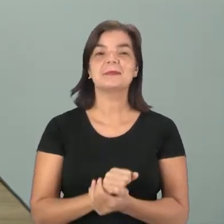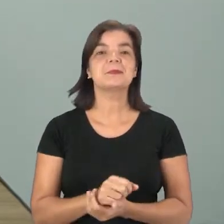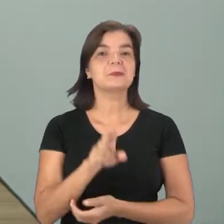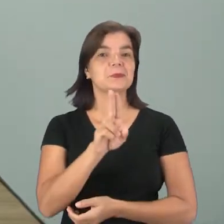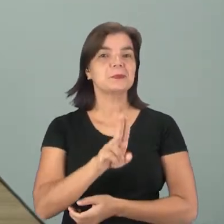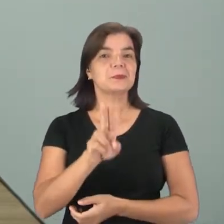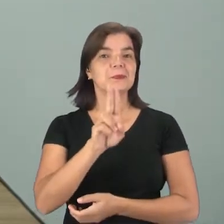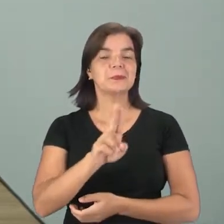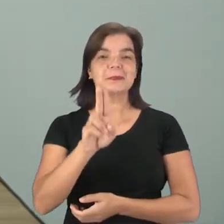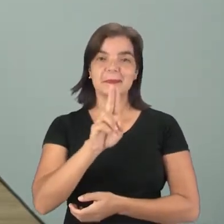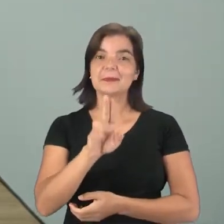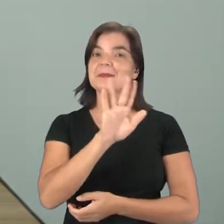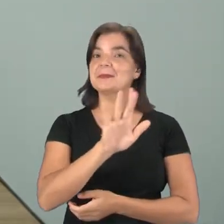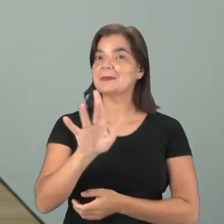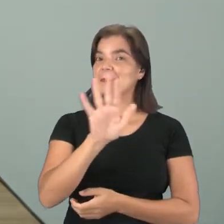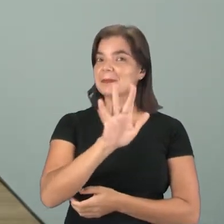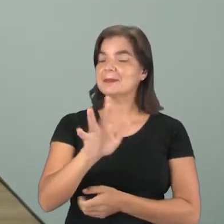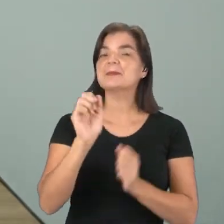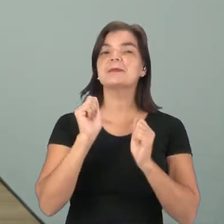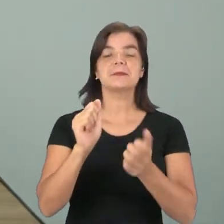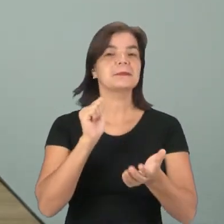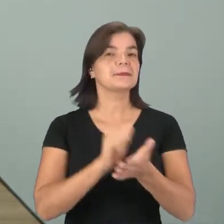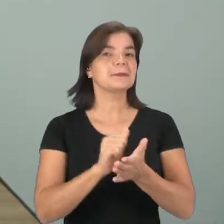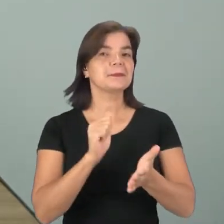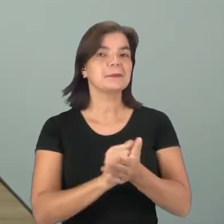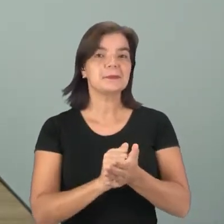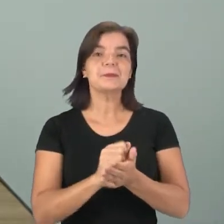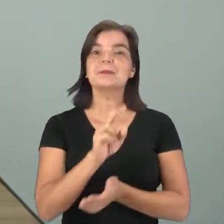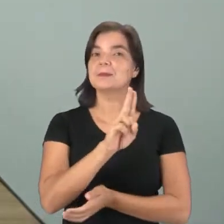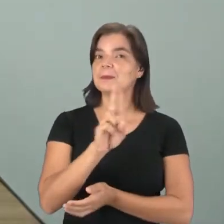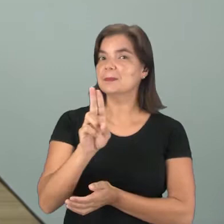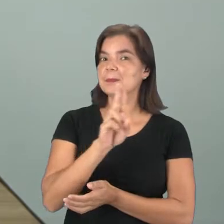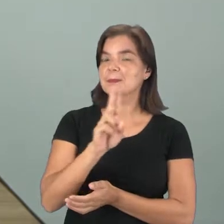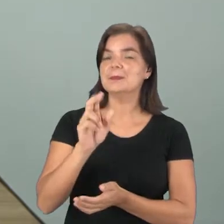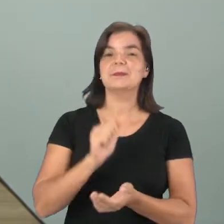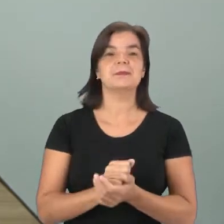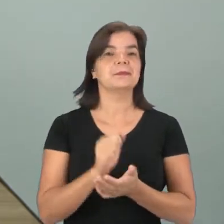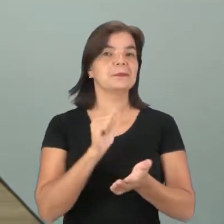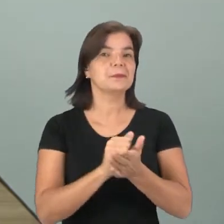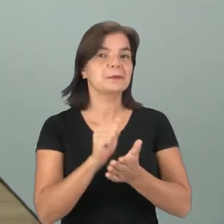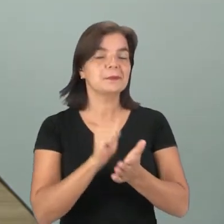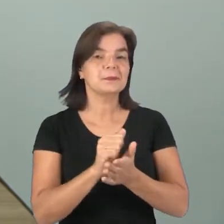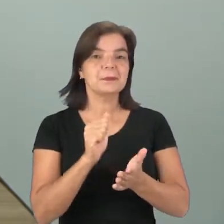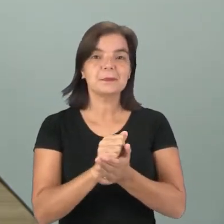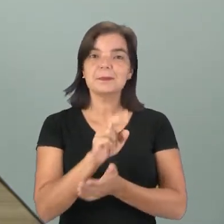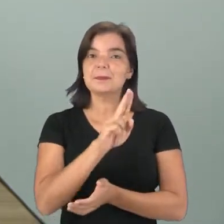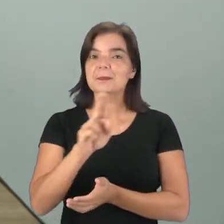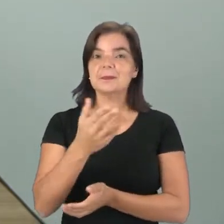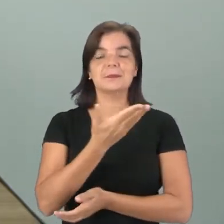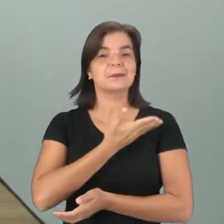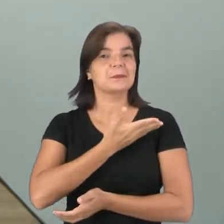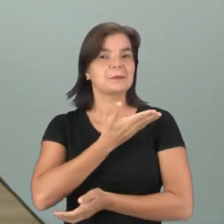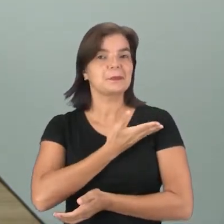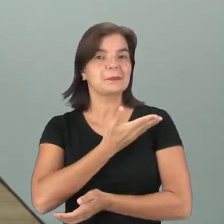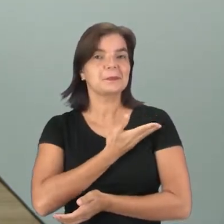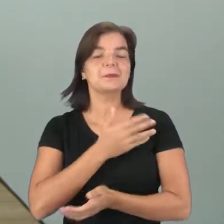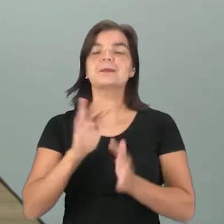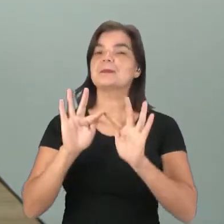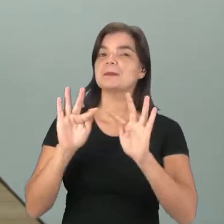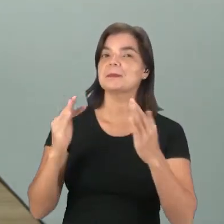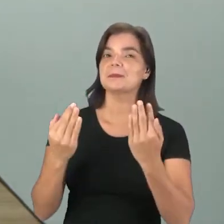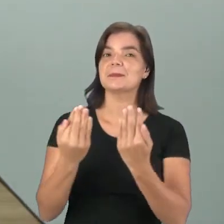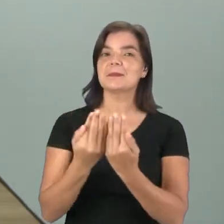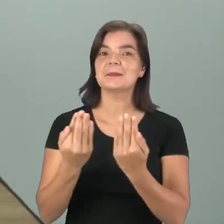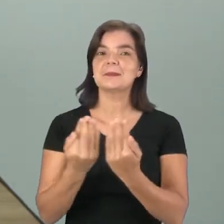usando as letrinhas do alfabeto nós podemos escrever o nosso nome e escrever o nome dos nossos amigos e nossos